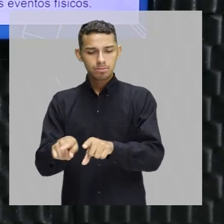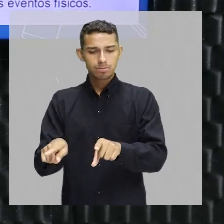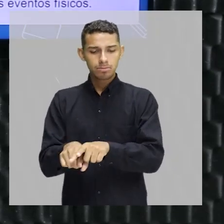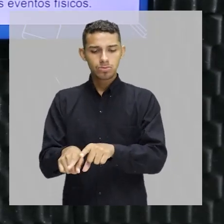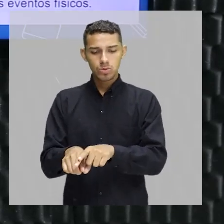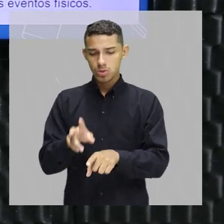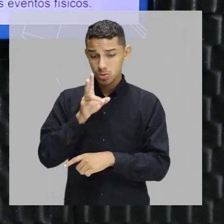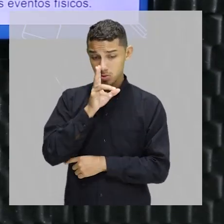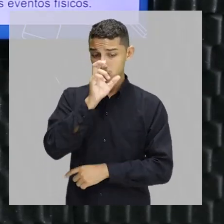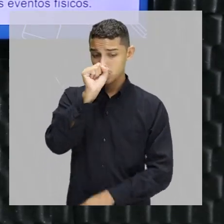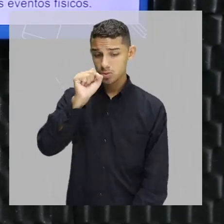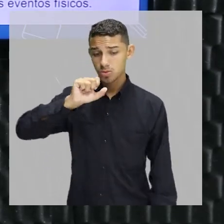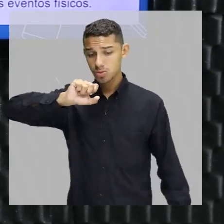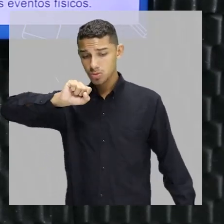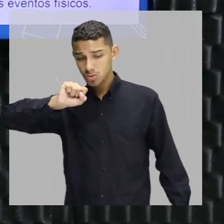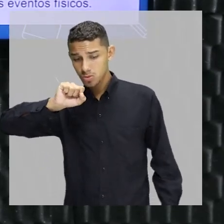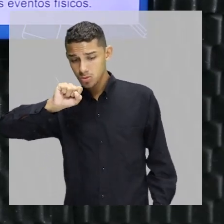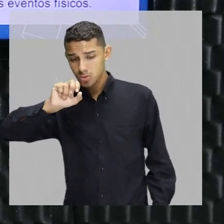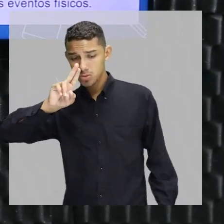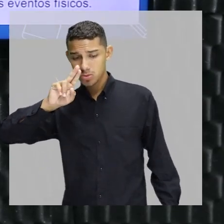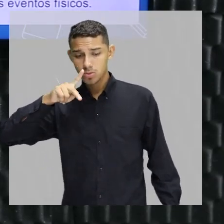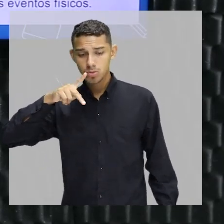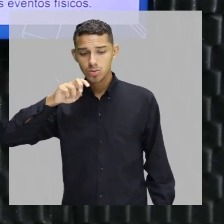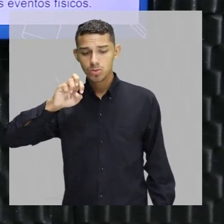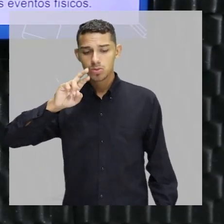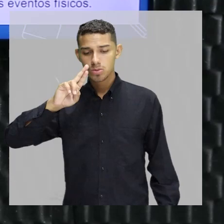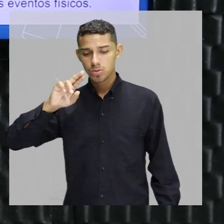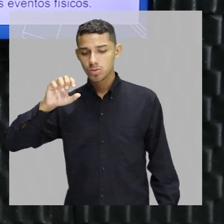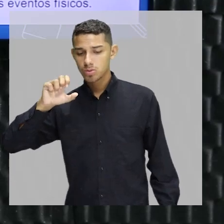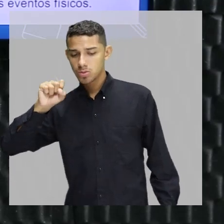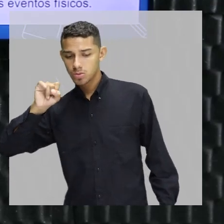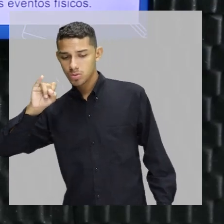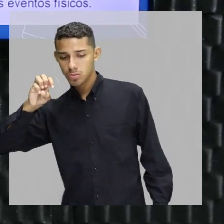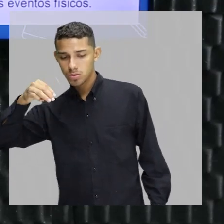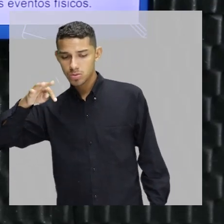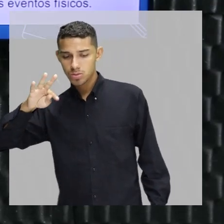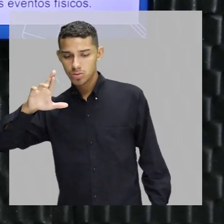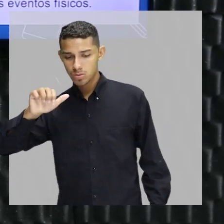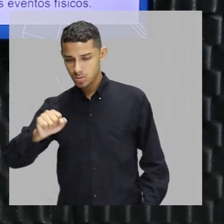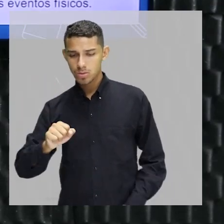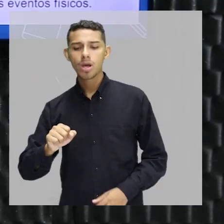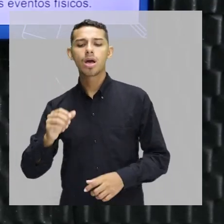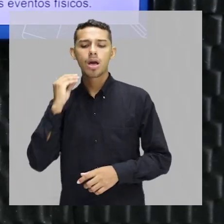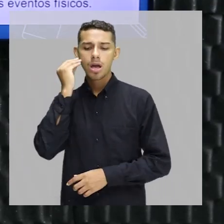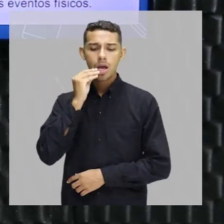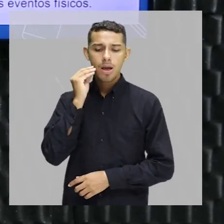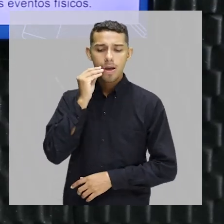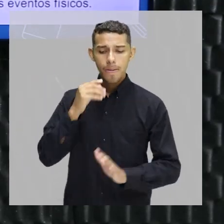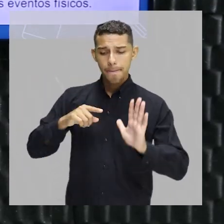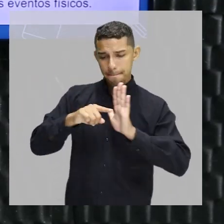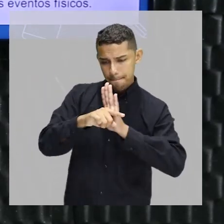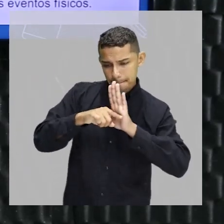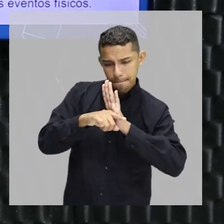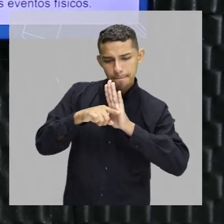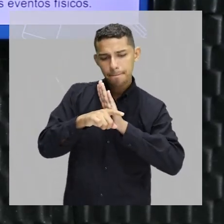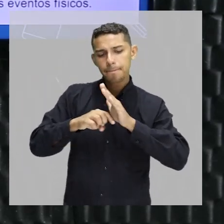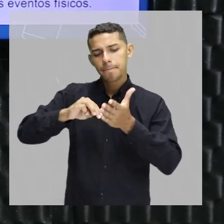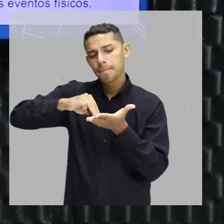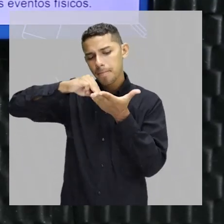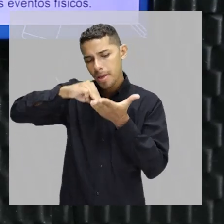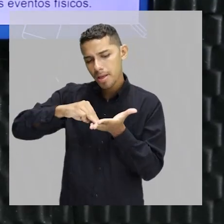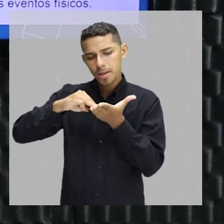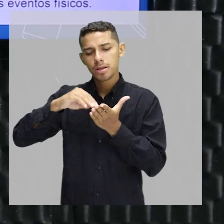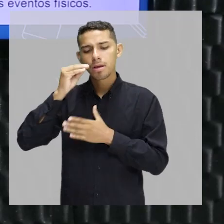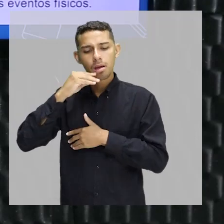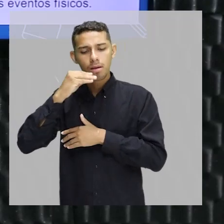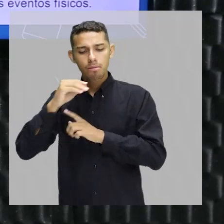supersimetria, tá ok? Experiências que investigam a massa e a fraqueza da gravidade dos equipamentos,